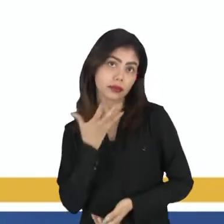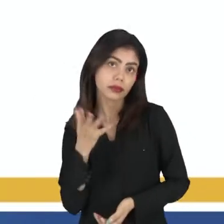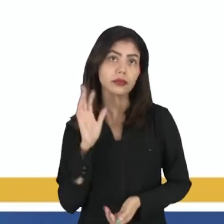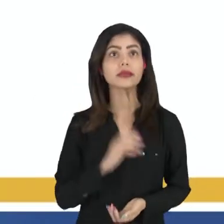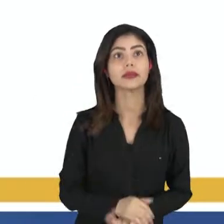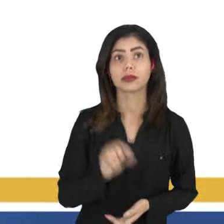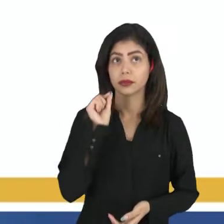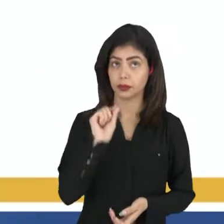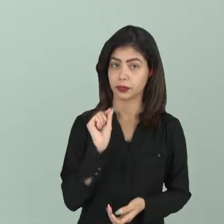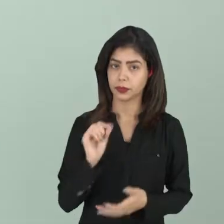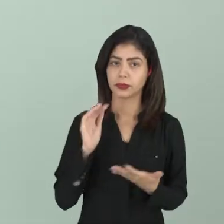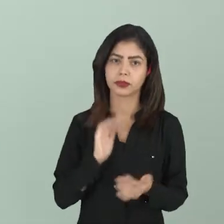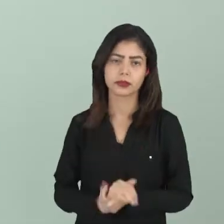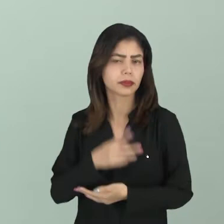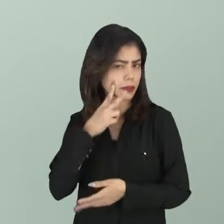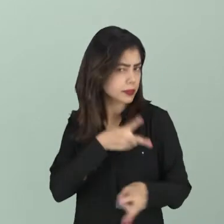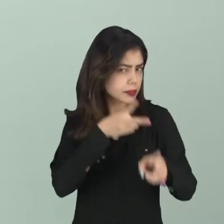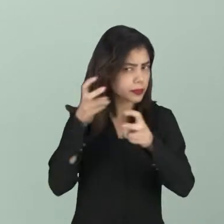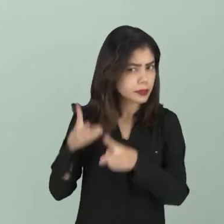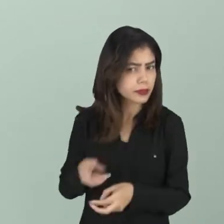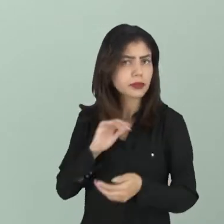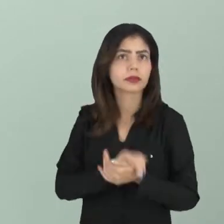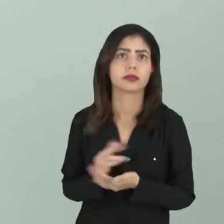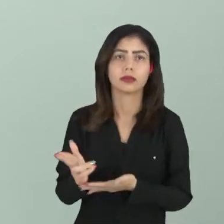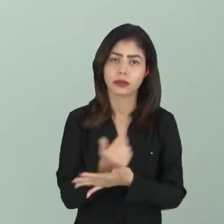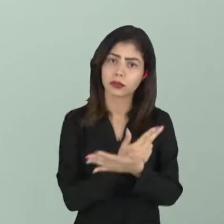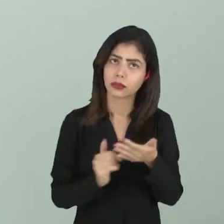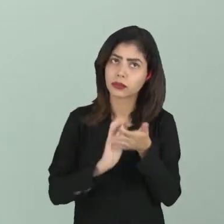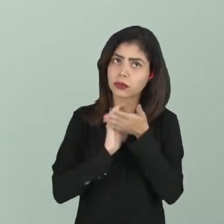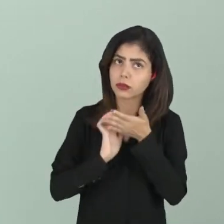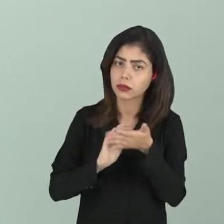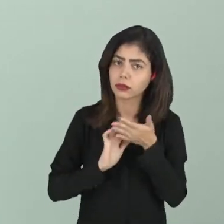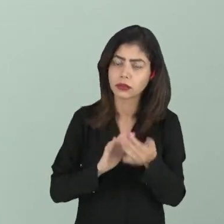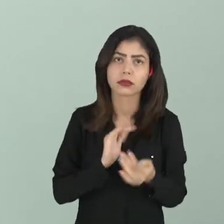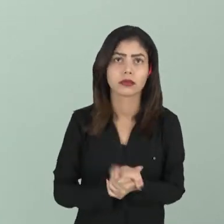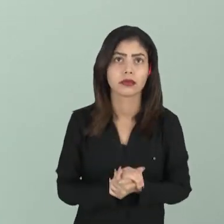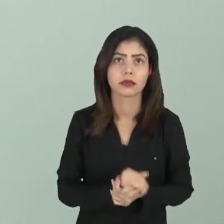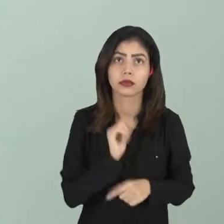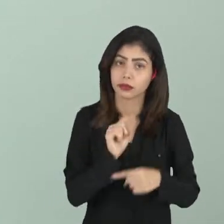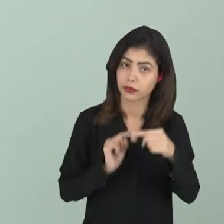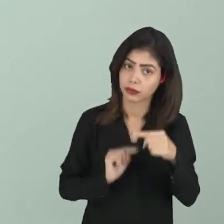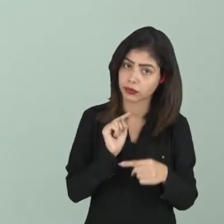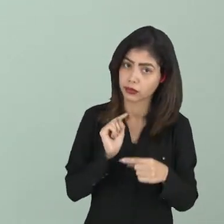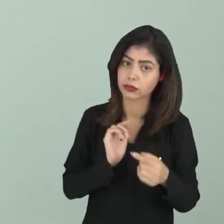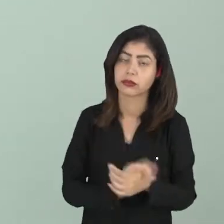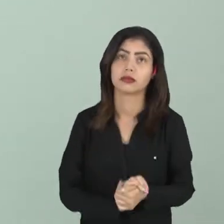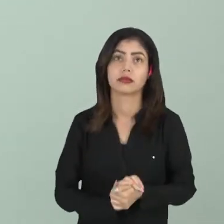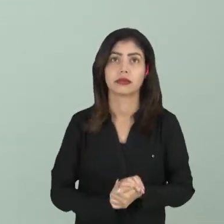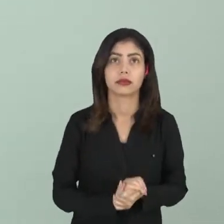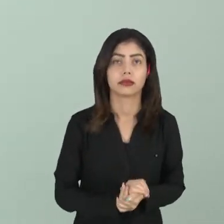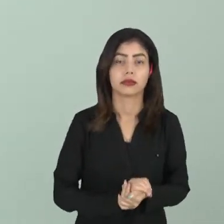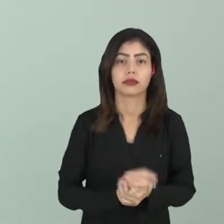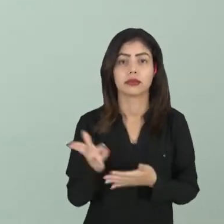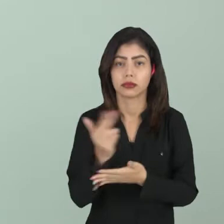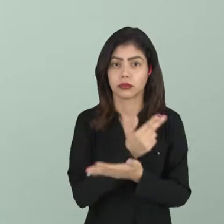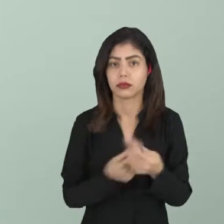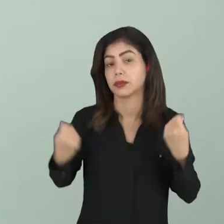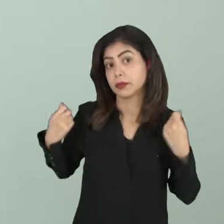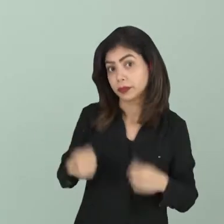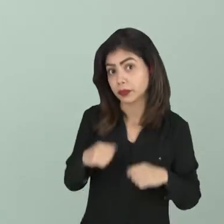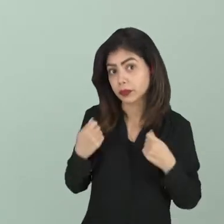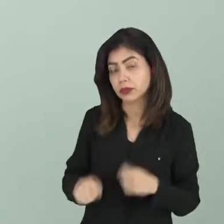Bom, o que é interessante a gente perceber? É que a arte digital, gente, em primeiro lugar, ela sendo uma arte